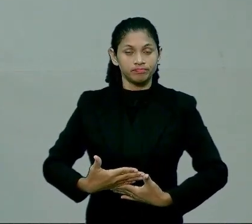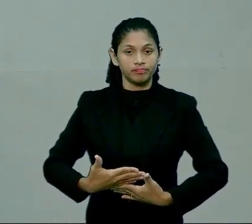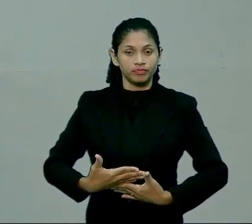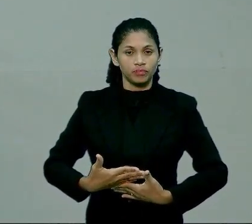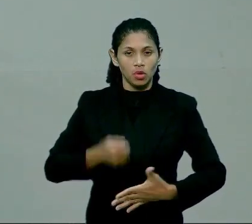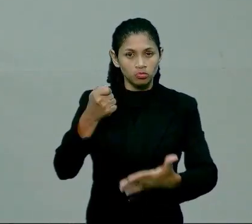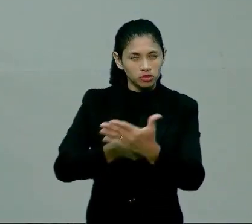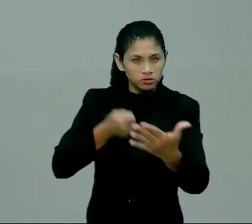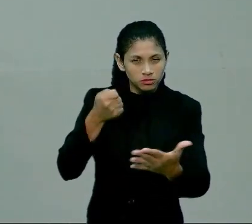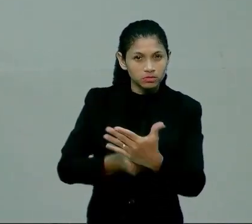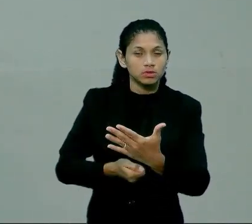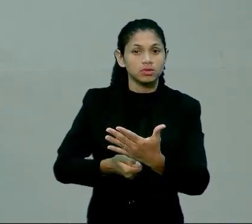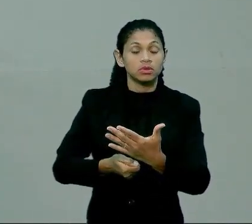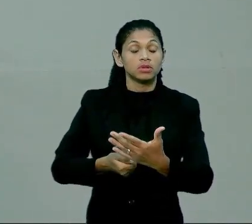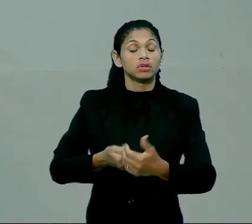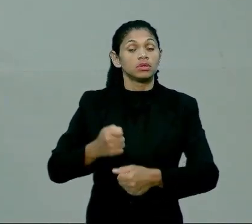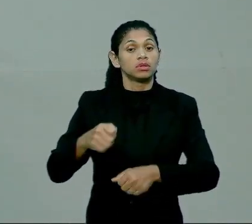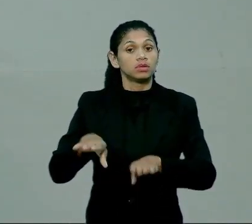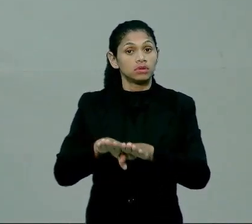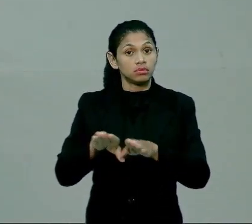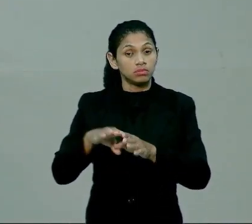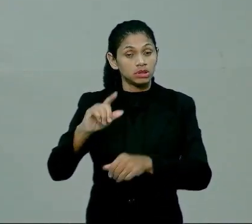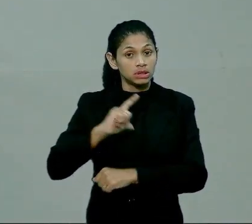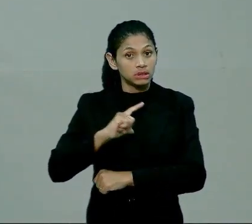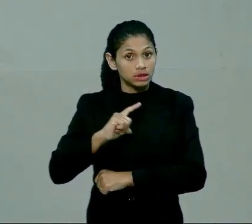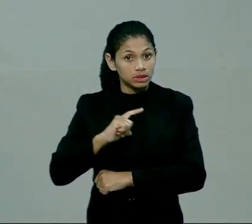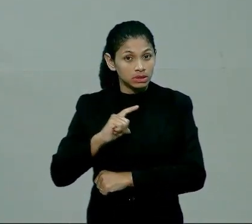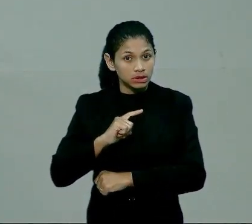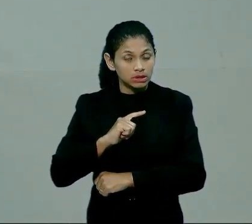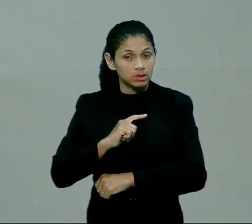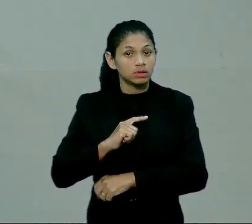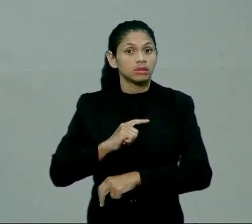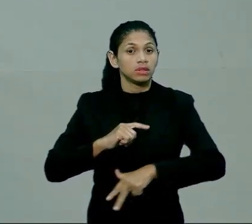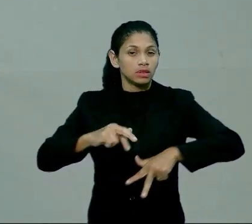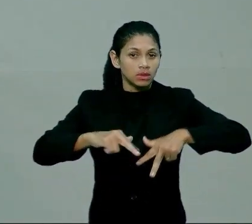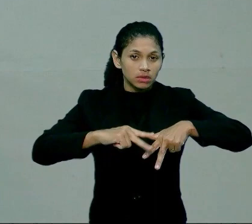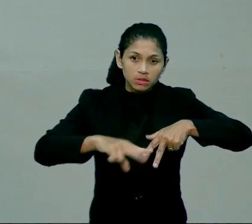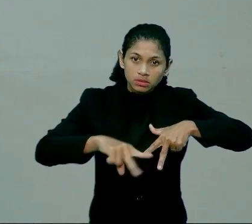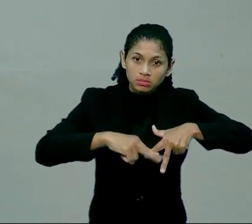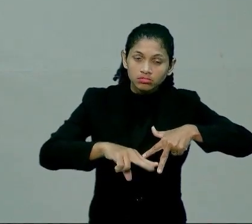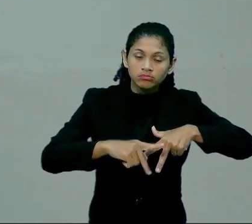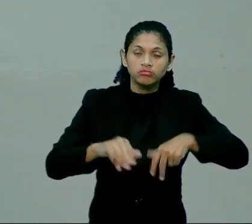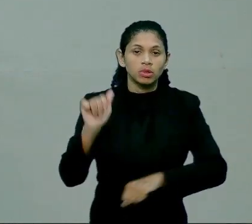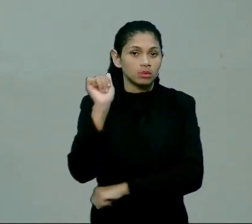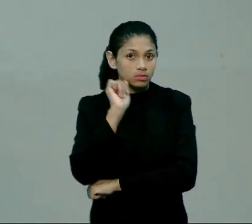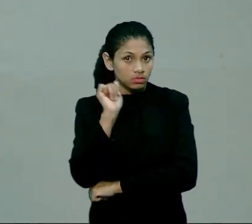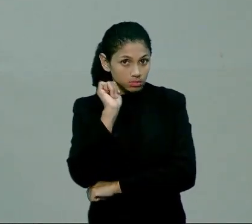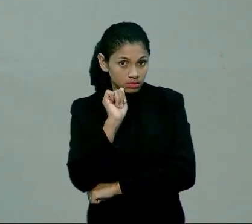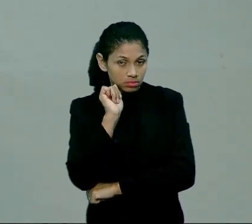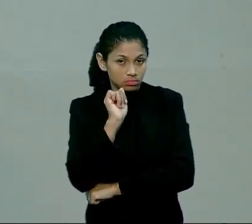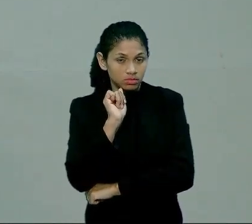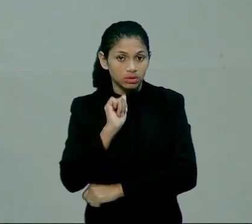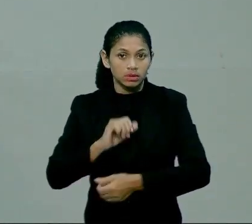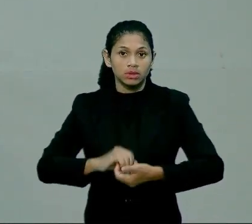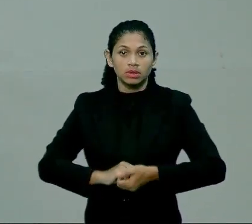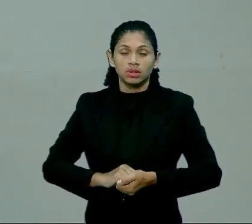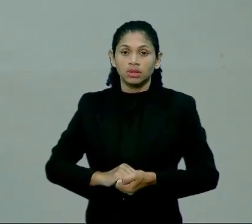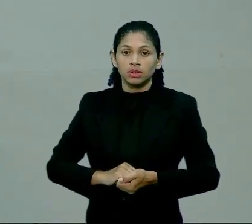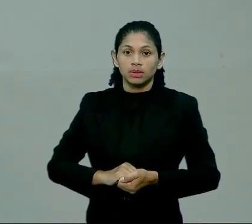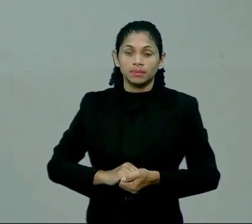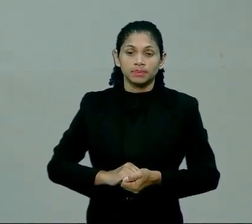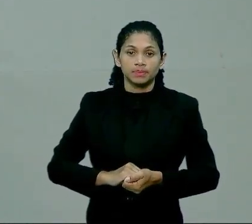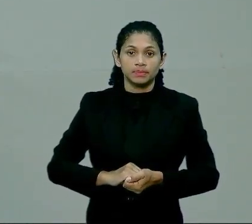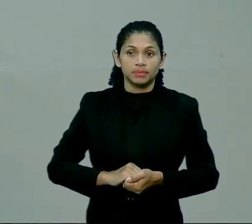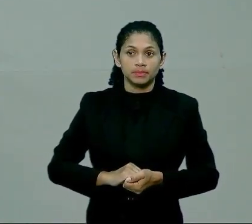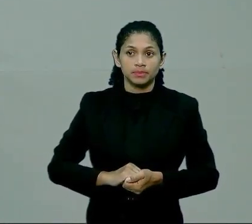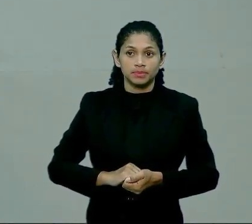também tem a sexualização da mulher. Então, a mulher sempre de uma forma um pouco fetichizada. E aí também tem